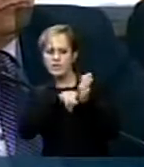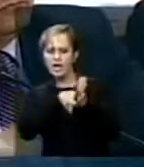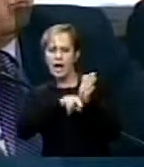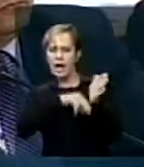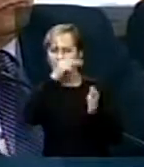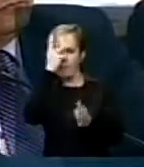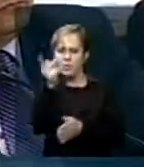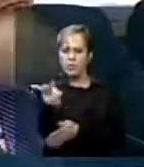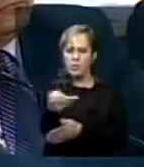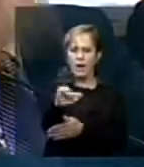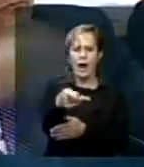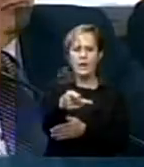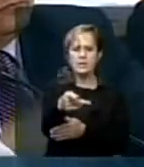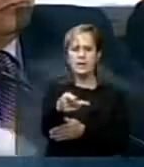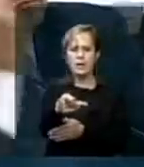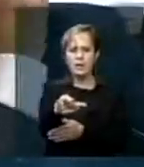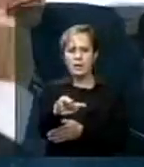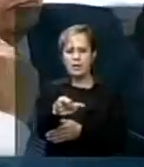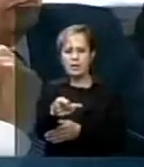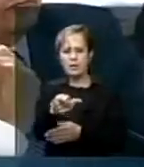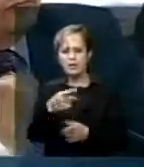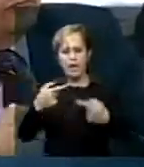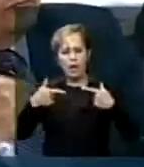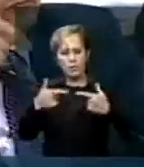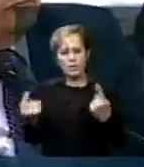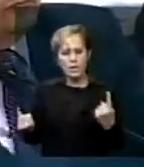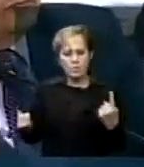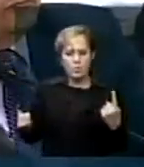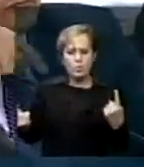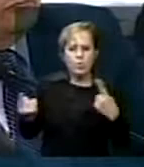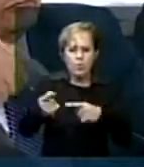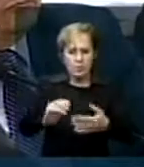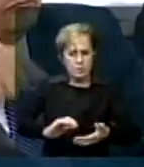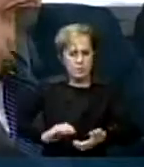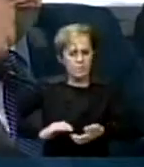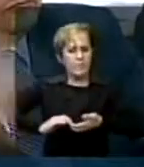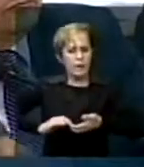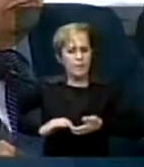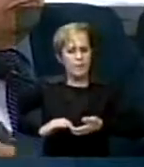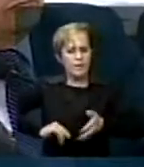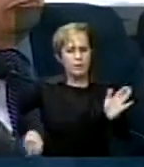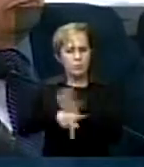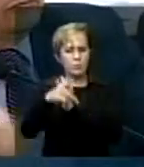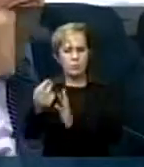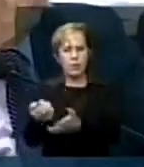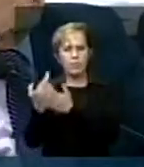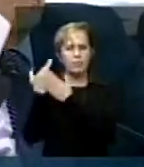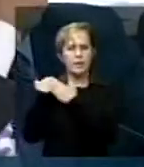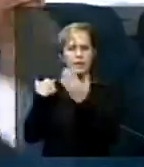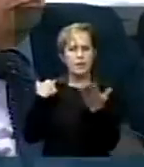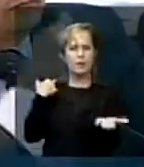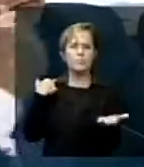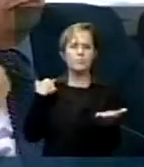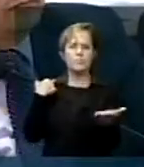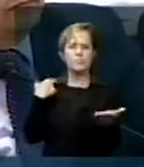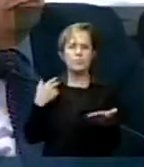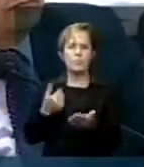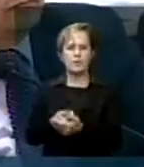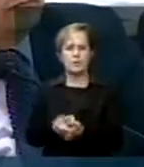investigado está atentando contra o parlamento, naquilo que é prerrogativa dele ou prerrogativa